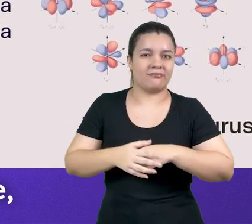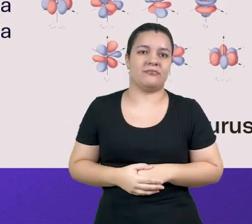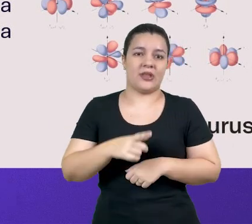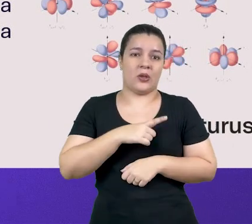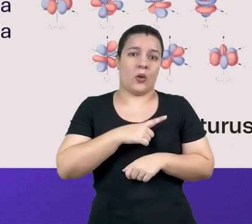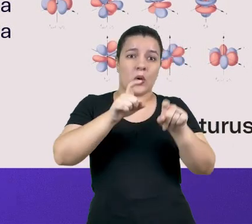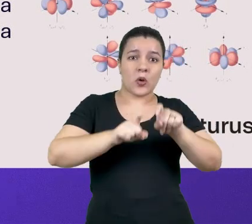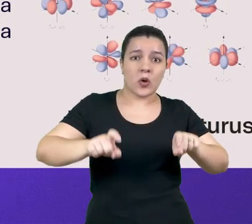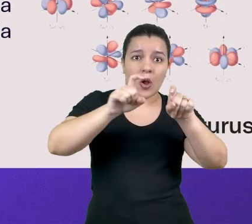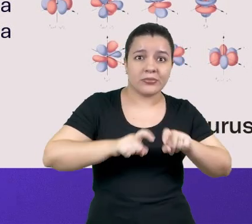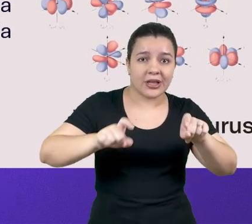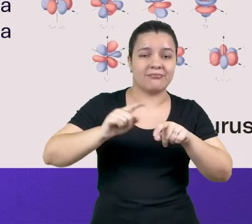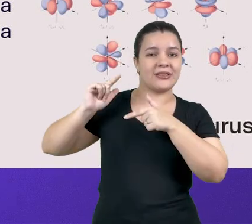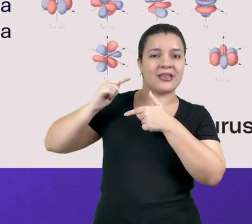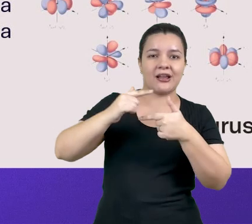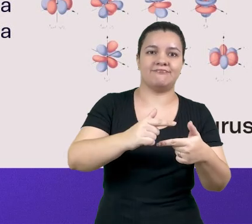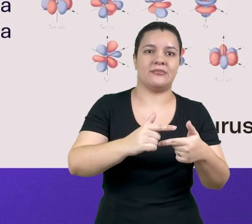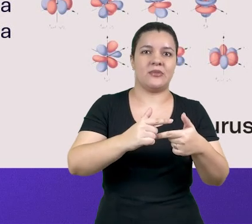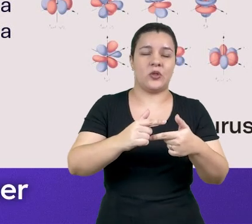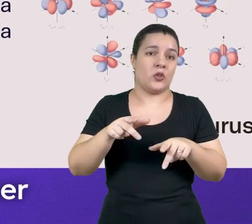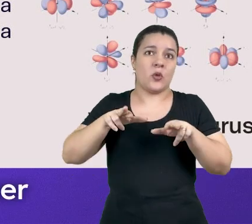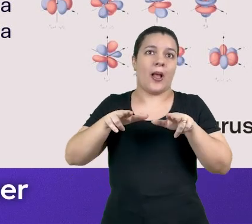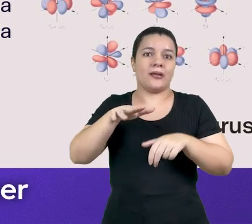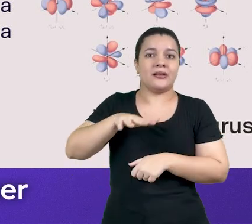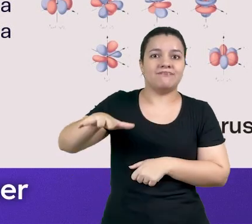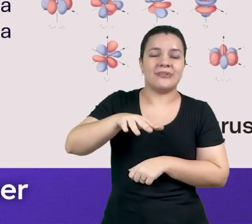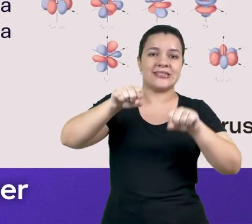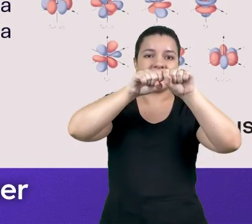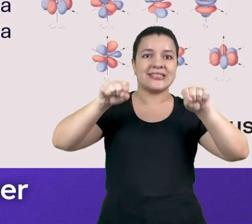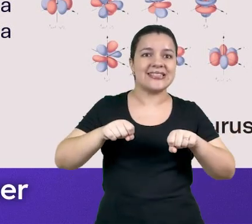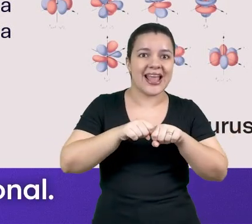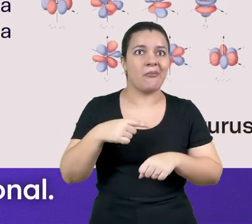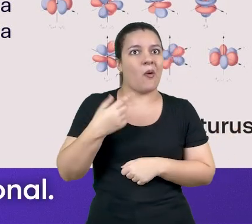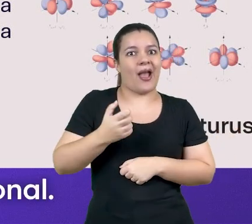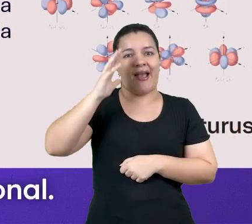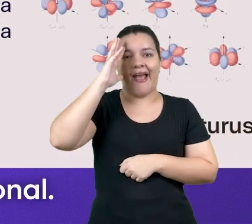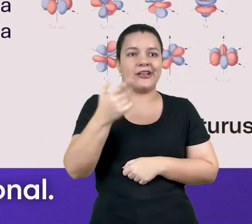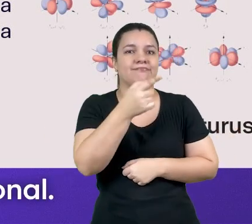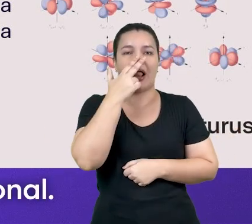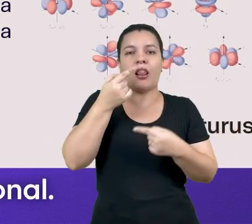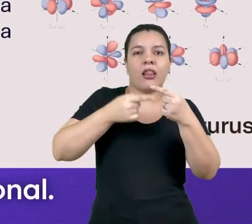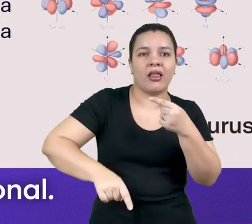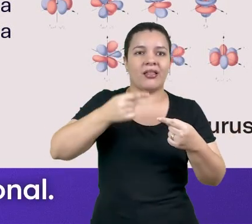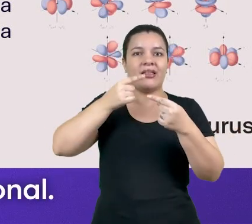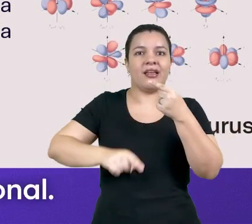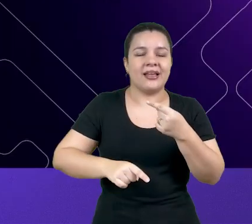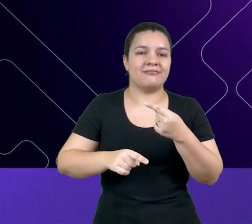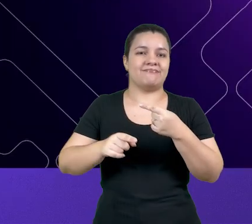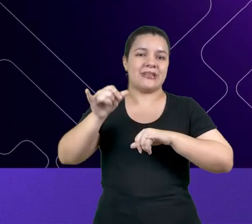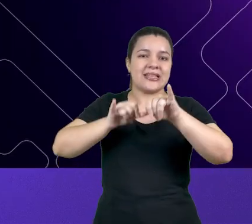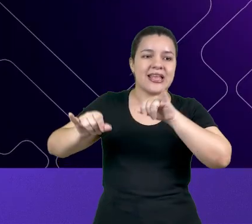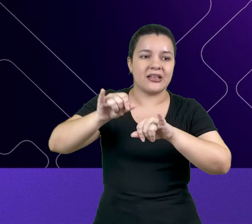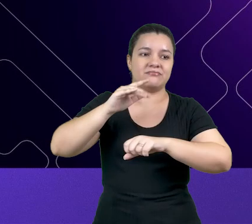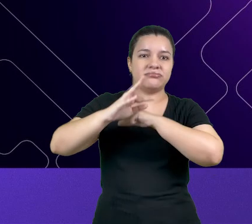usa hoje, as máquinas clássicas, elas não pertencem ao mesmo mundo de alguns sistemas que a gente quer resolver com a química quântica computacional. E